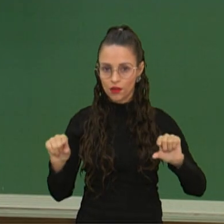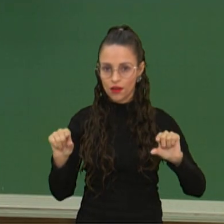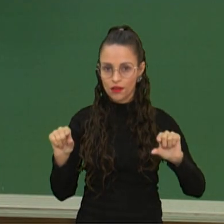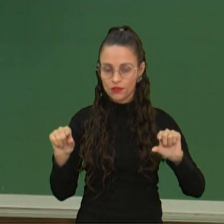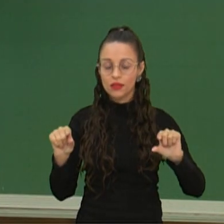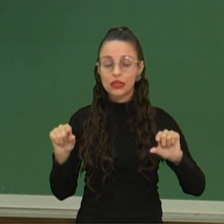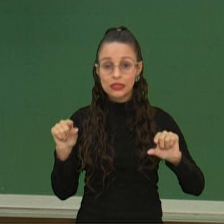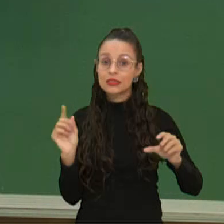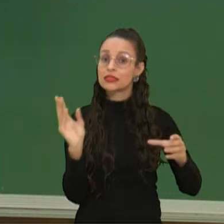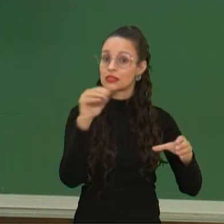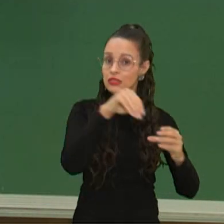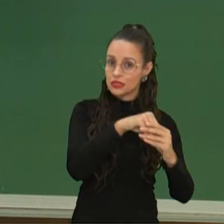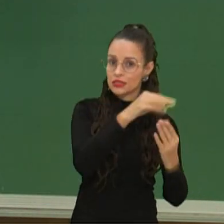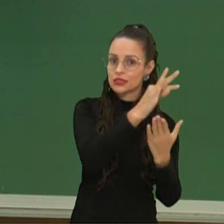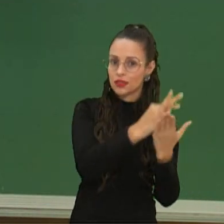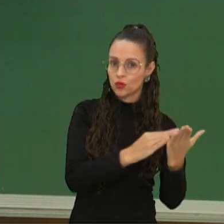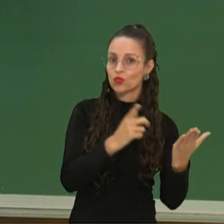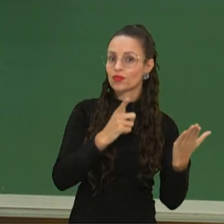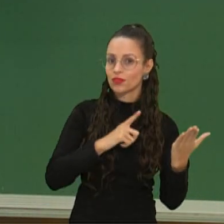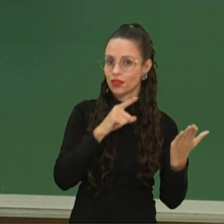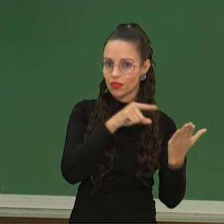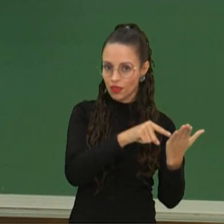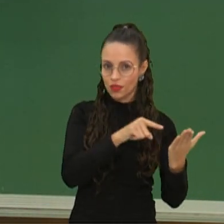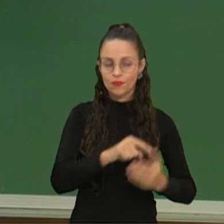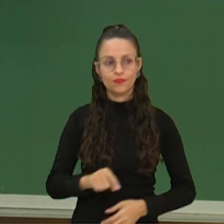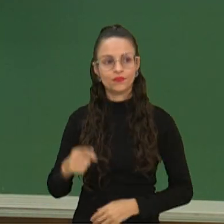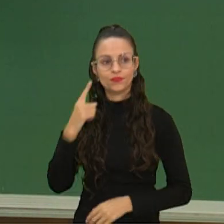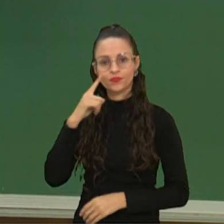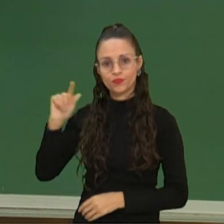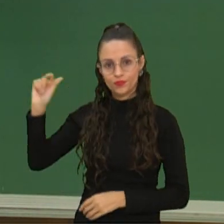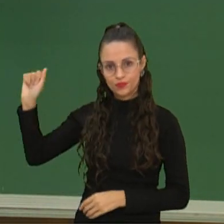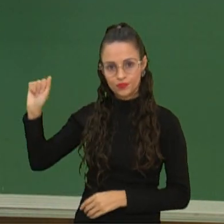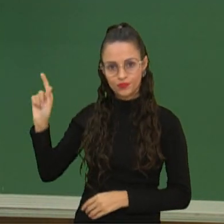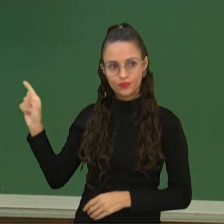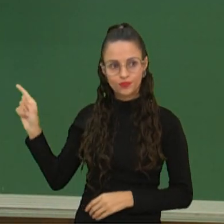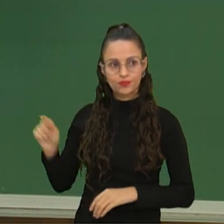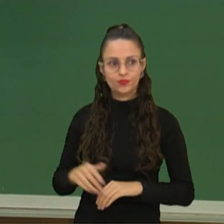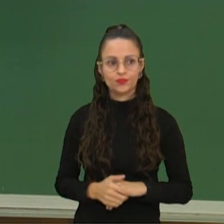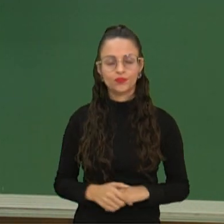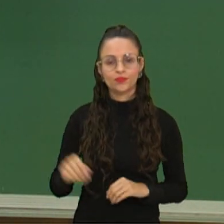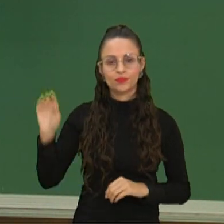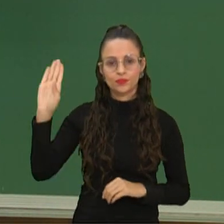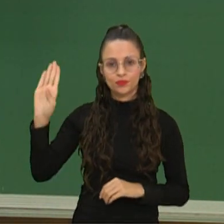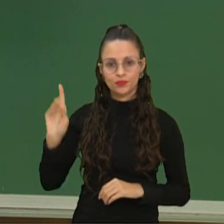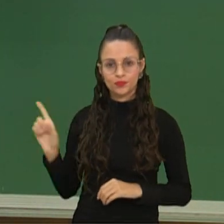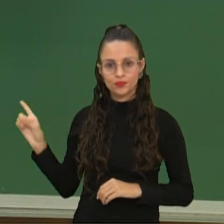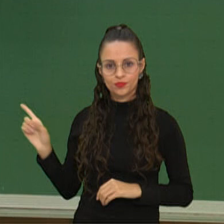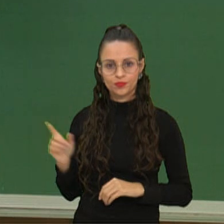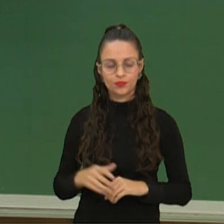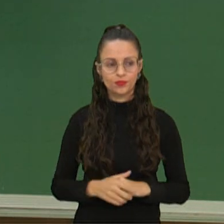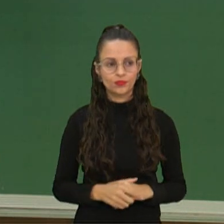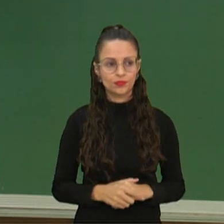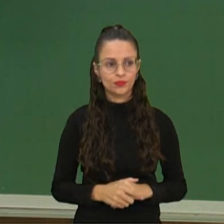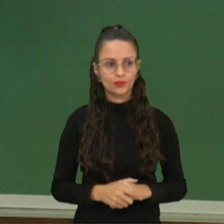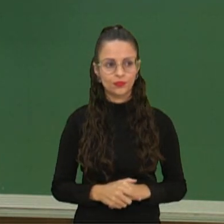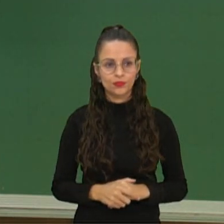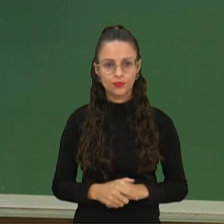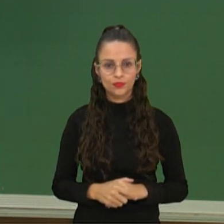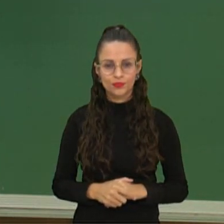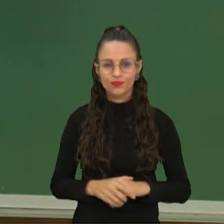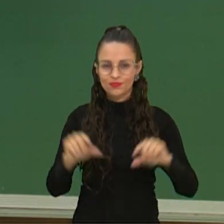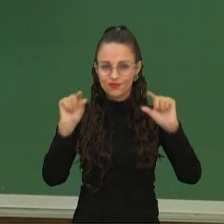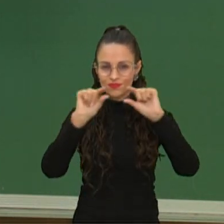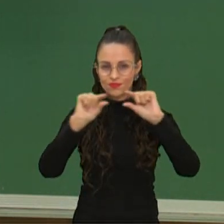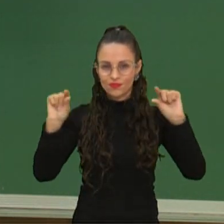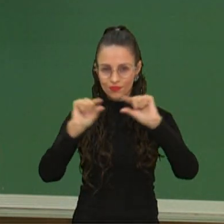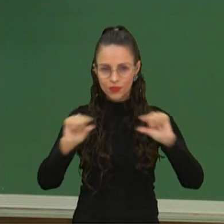texto, tá? São elas: get back on the right track and move past something. Essas duas expressões